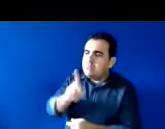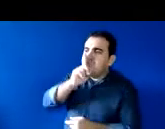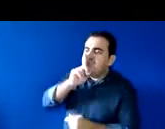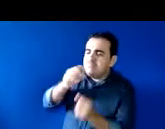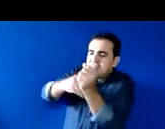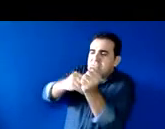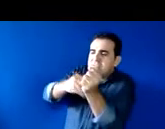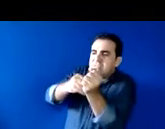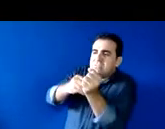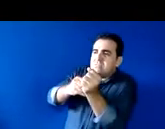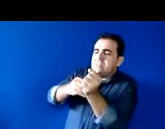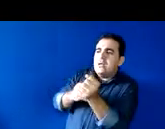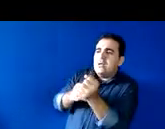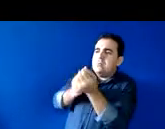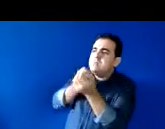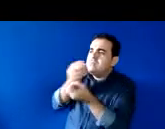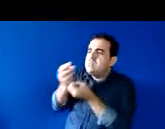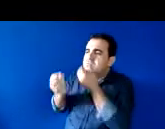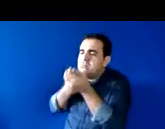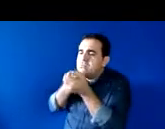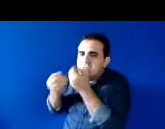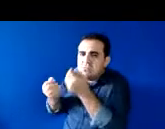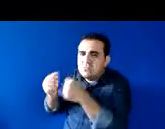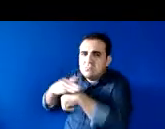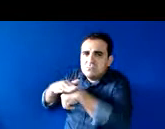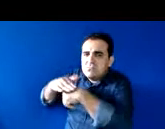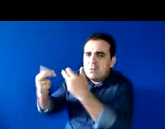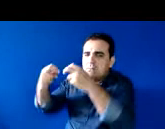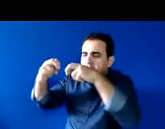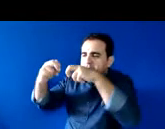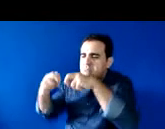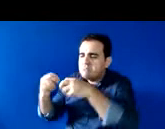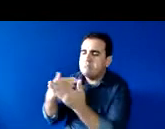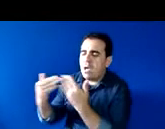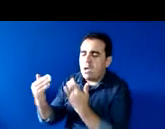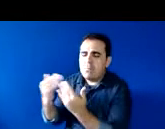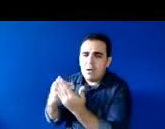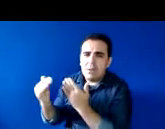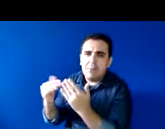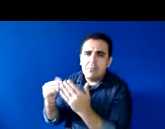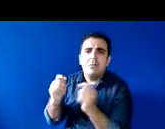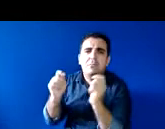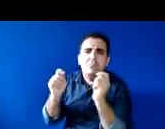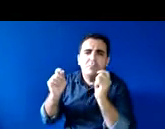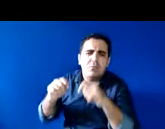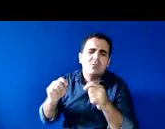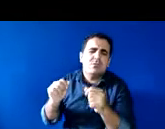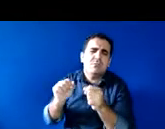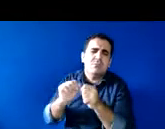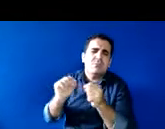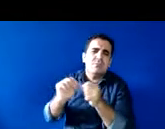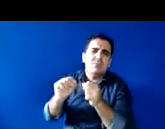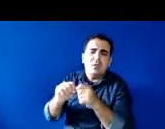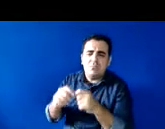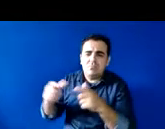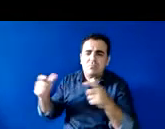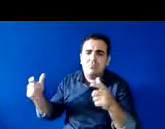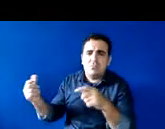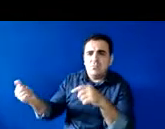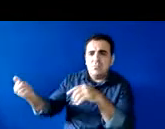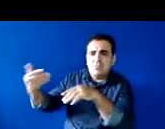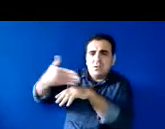né, confidencial de conversa, para que a gente possa ampliar o acesso